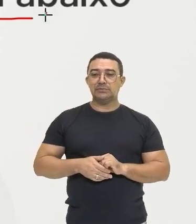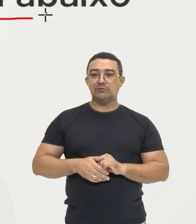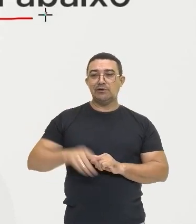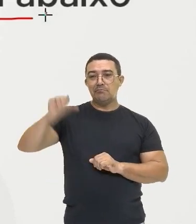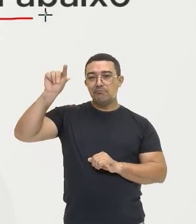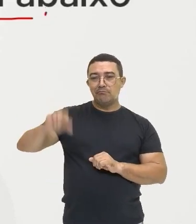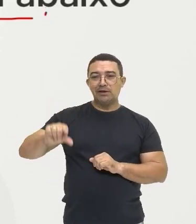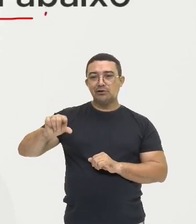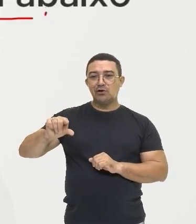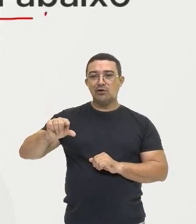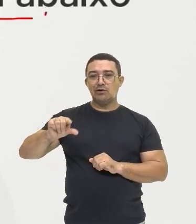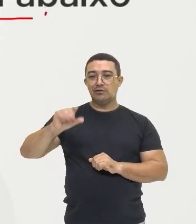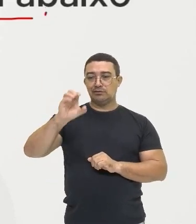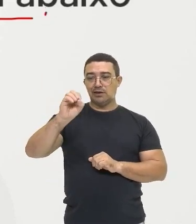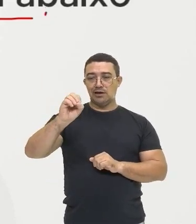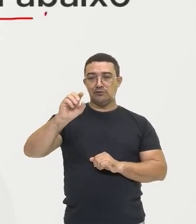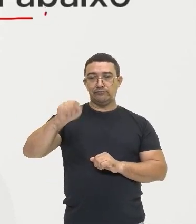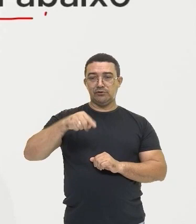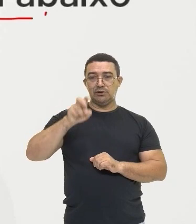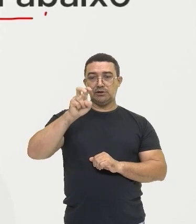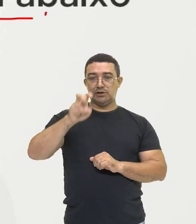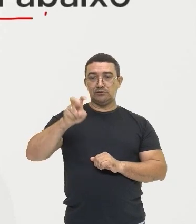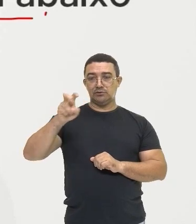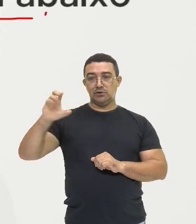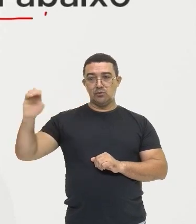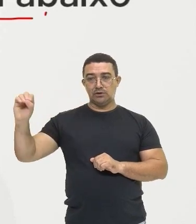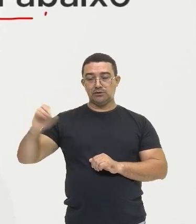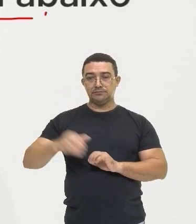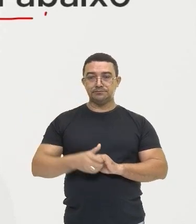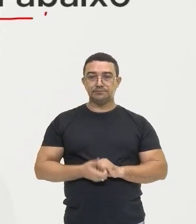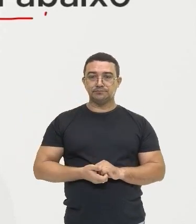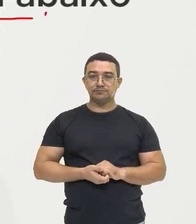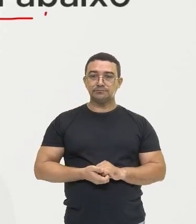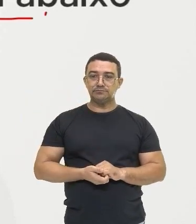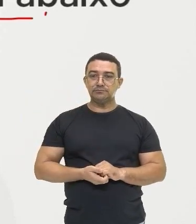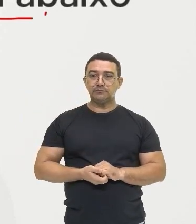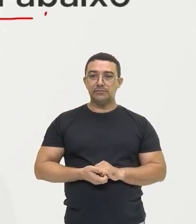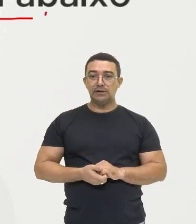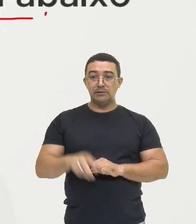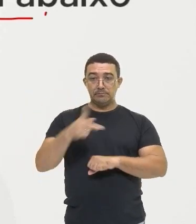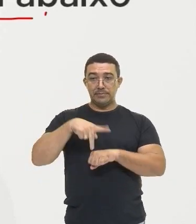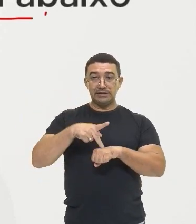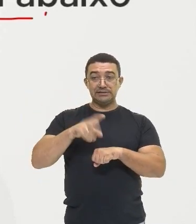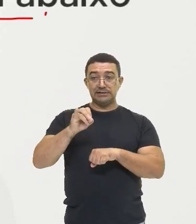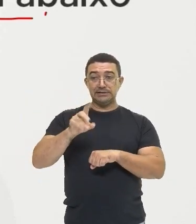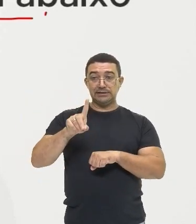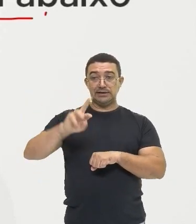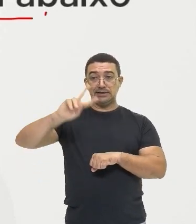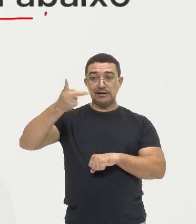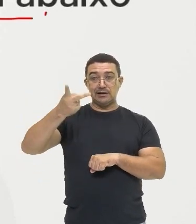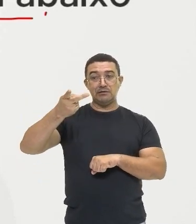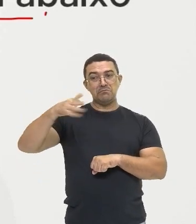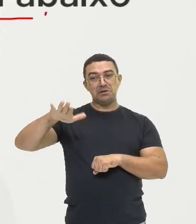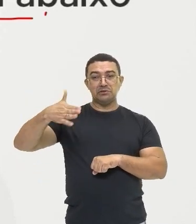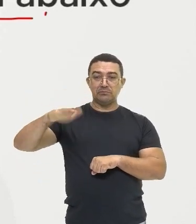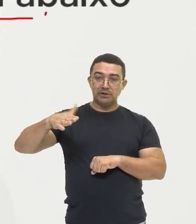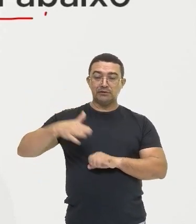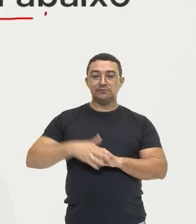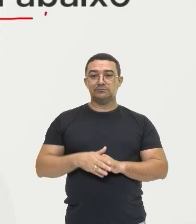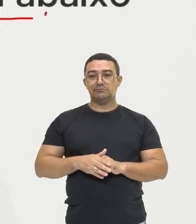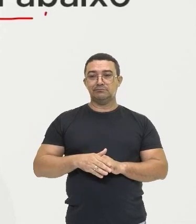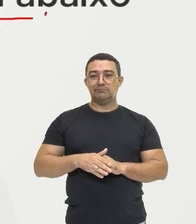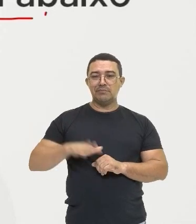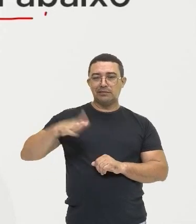bom? A 0,550, certo? Países com IDH médio, com médio